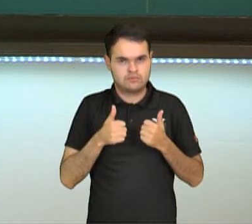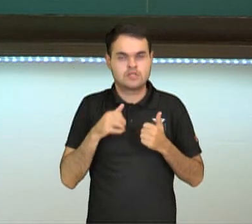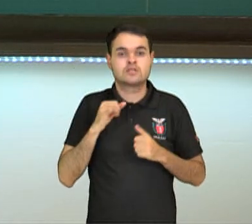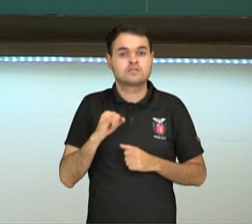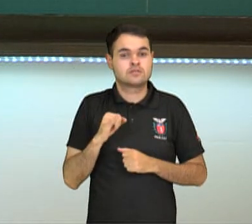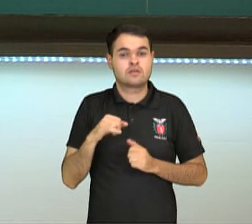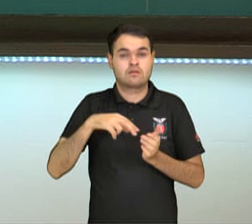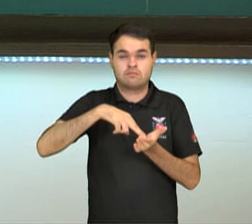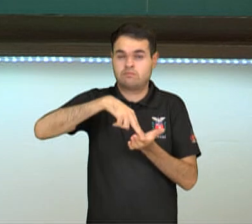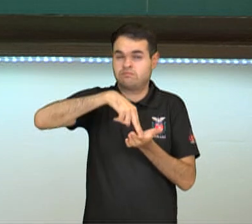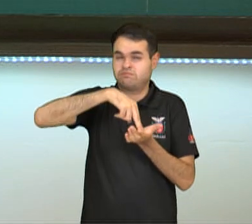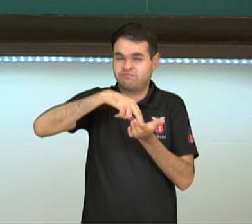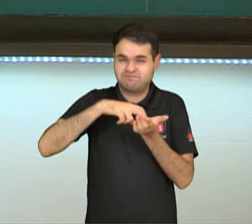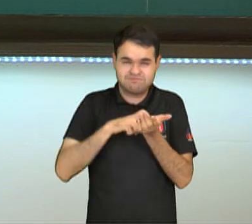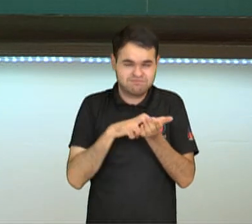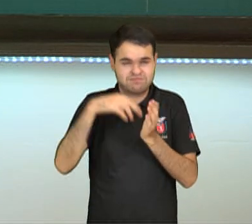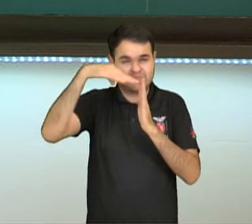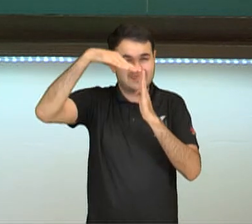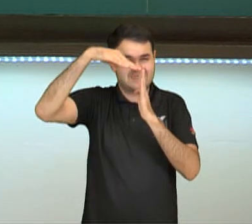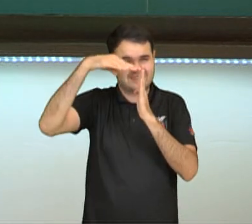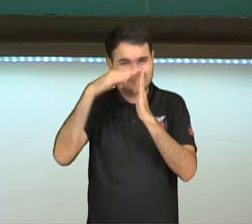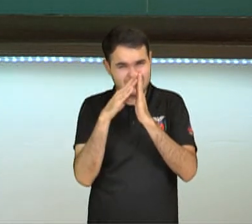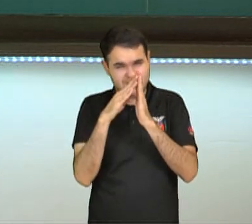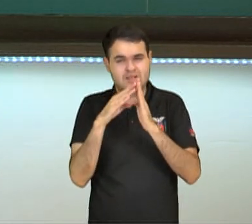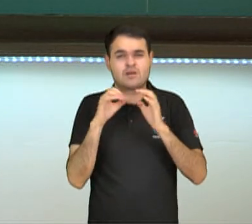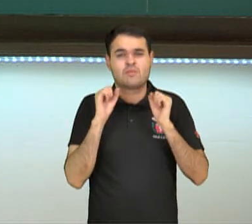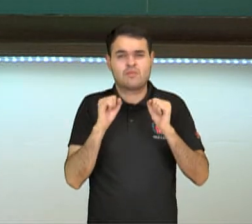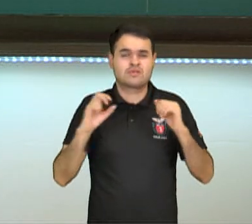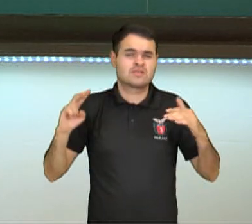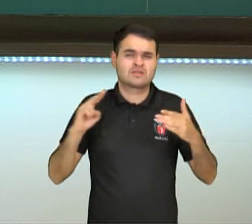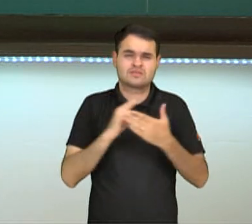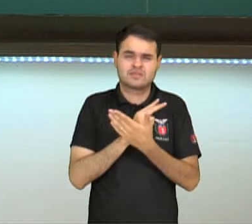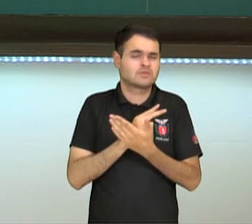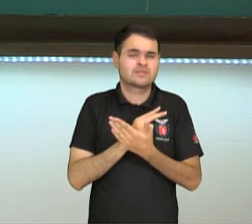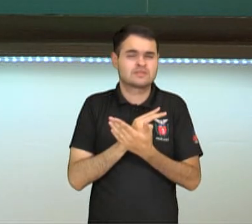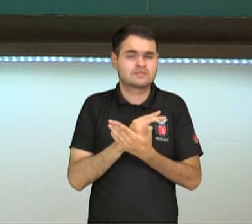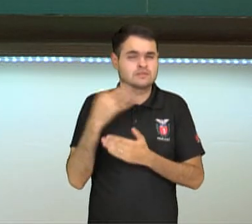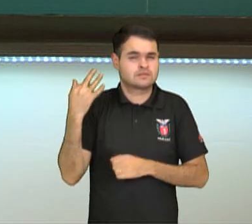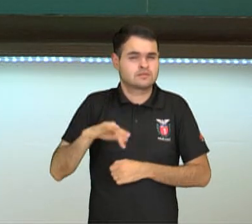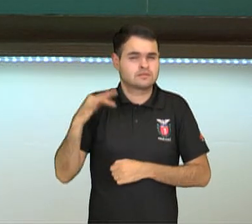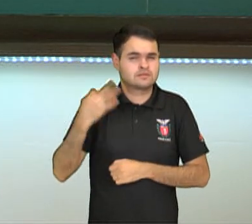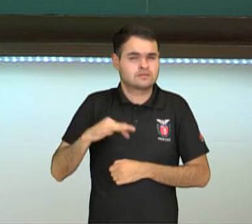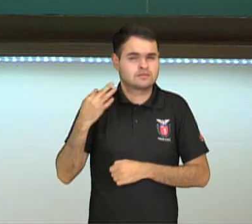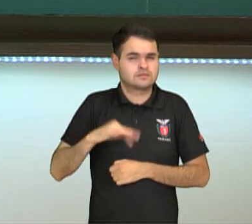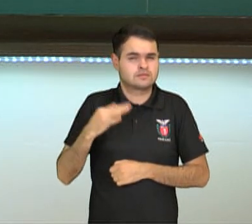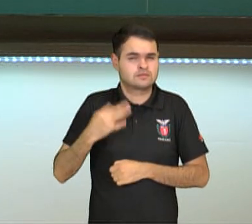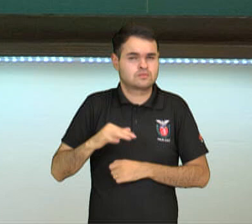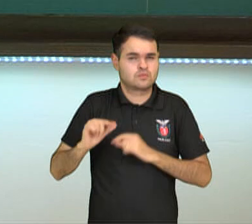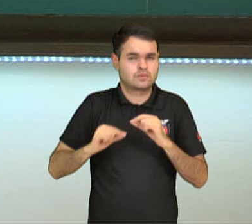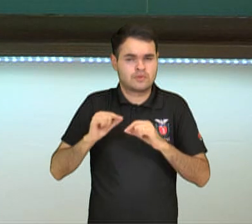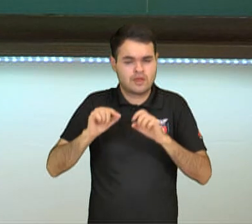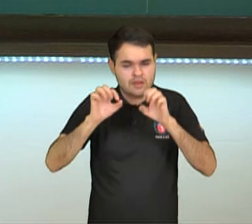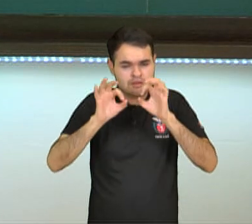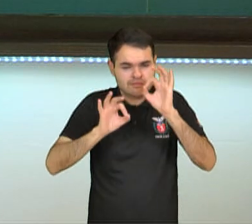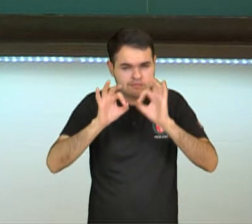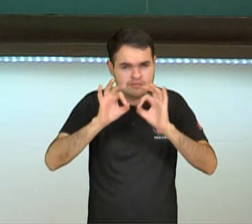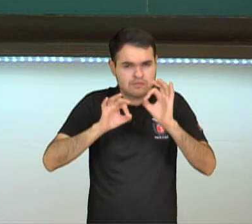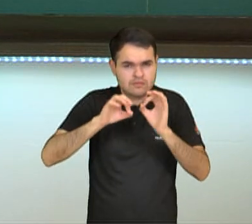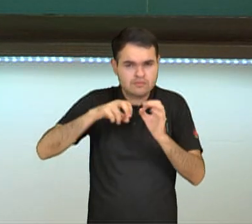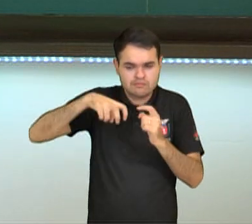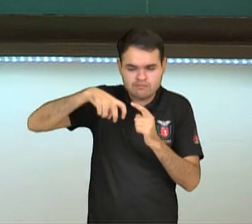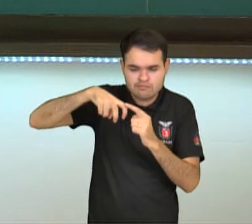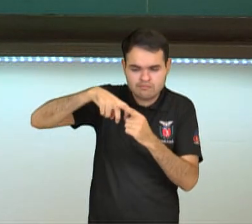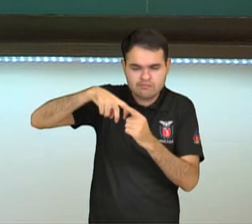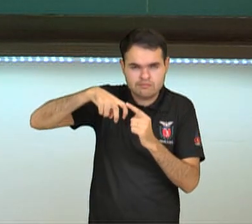o seu joelho mais de 90 graus, você pode causar uma lesão na estrutura do seu joelho,